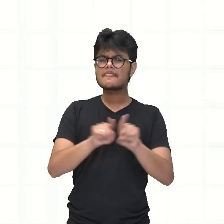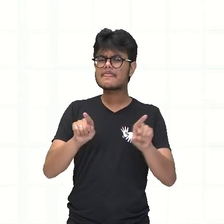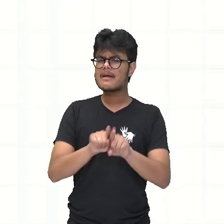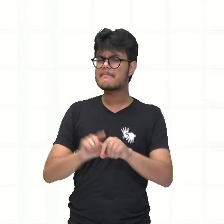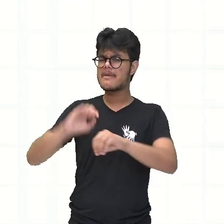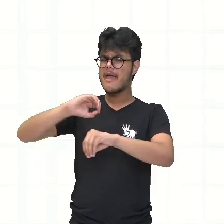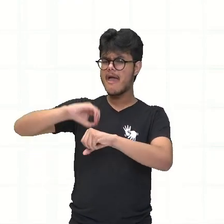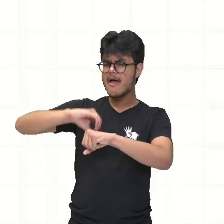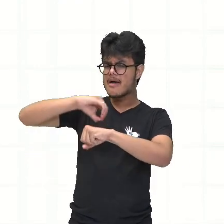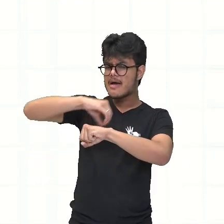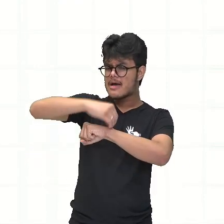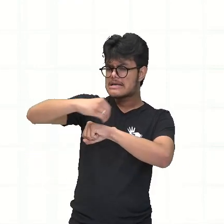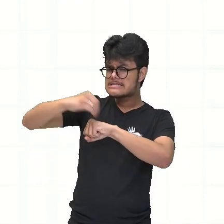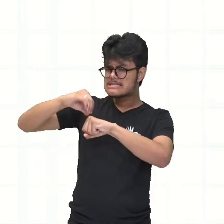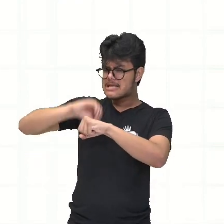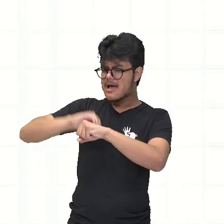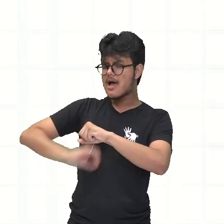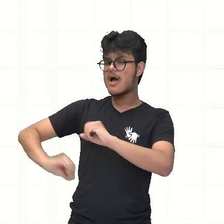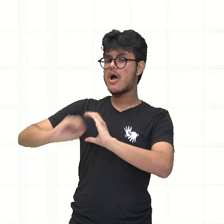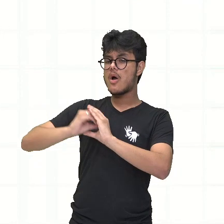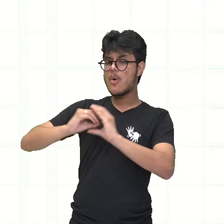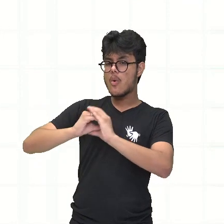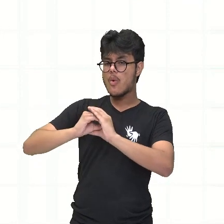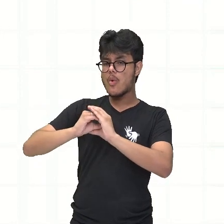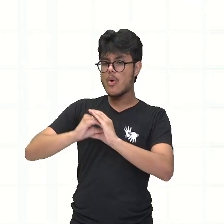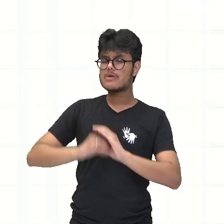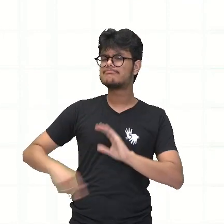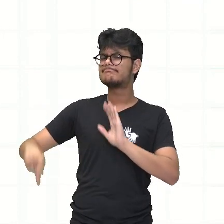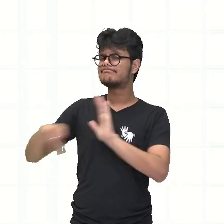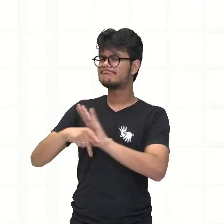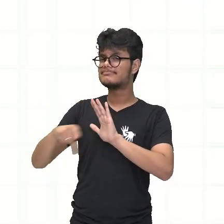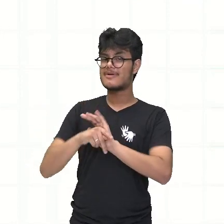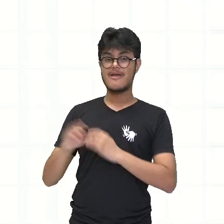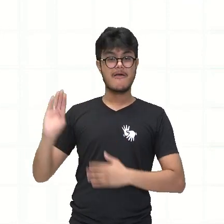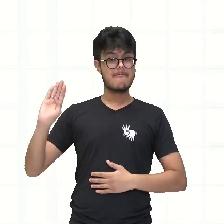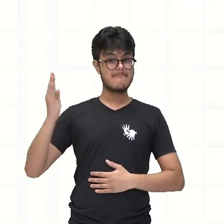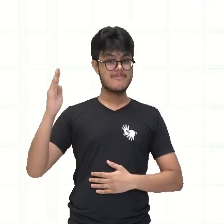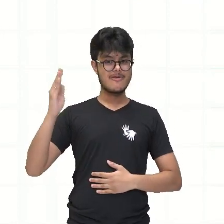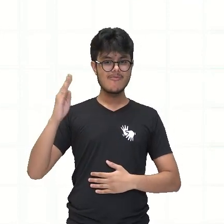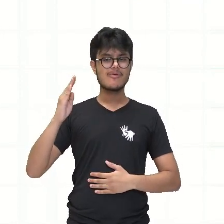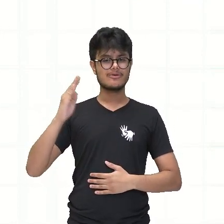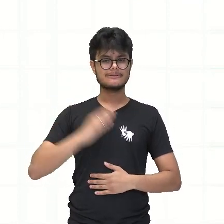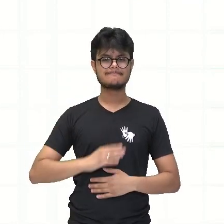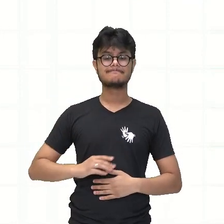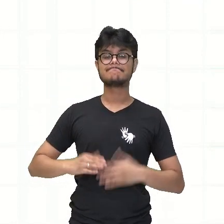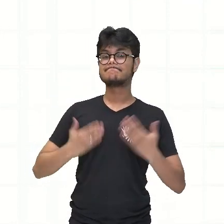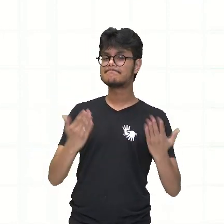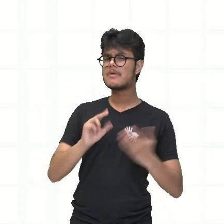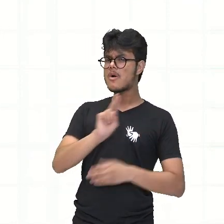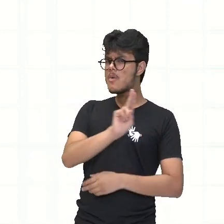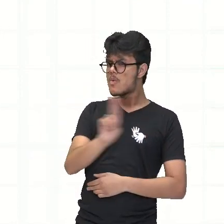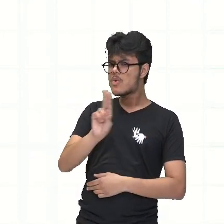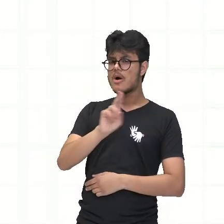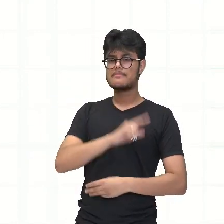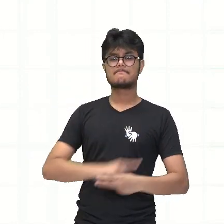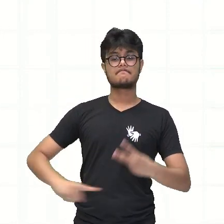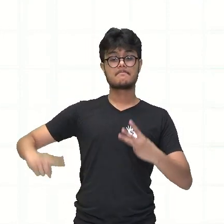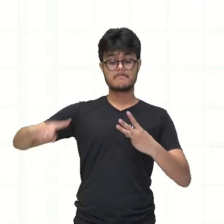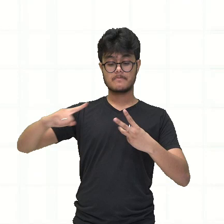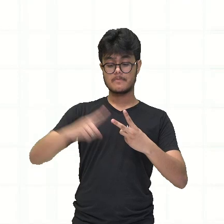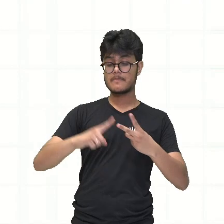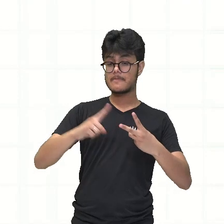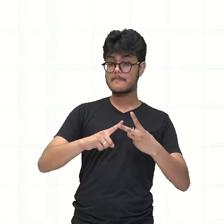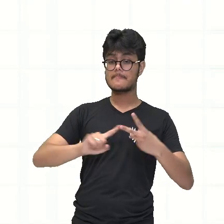células que são parte da barreira biológica. Essa barreira biológica, tanto